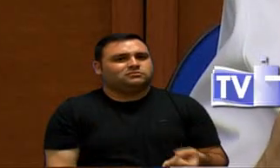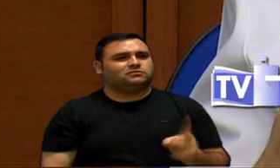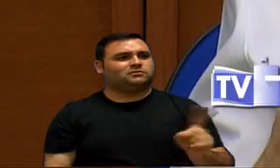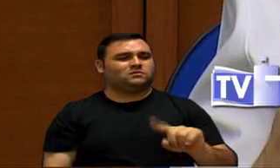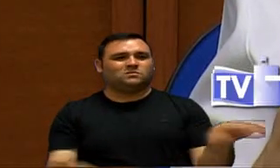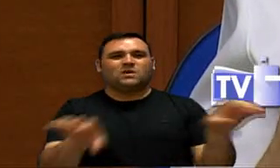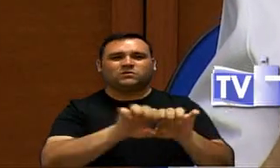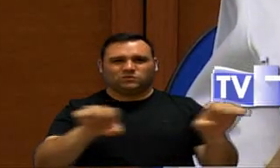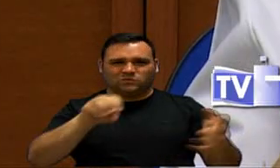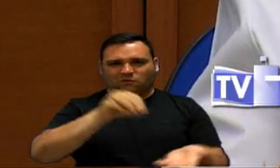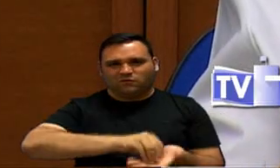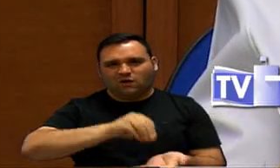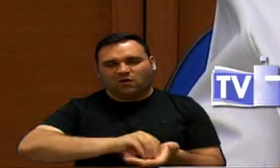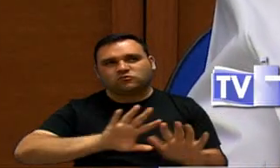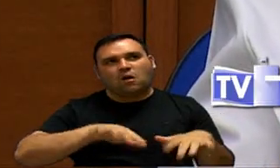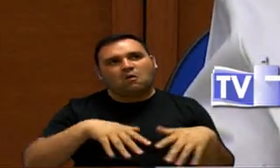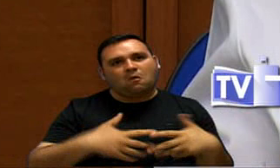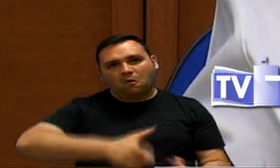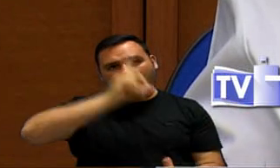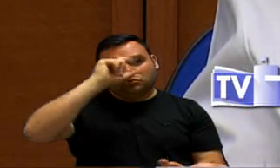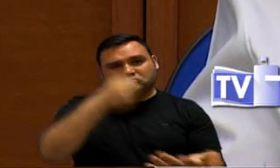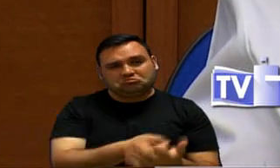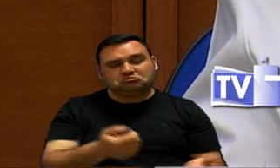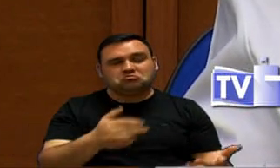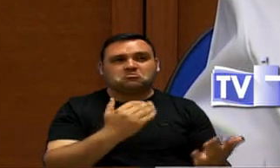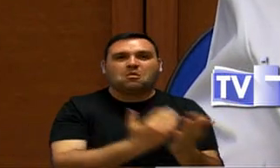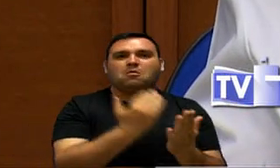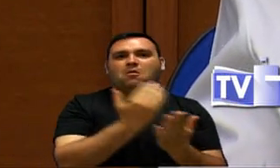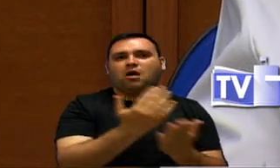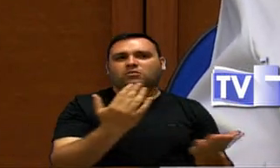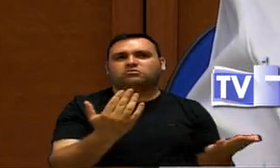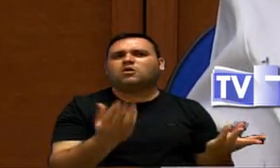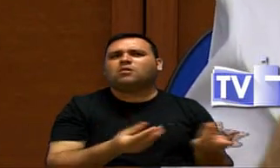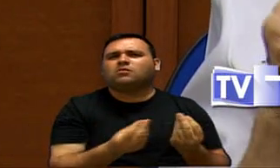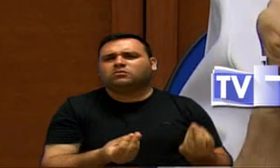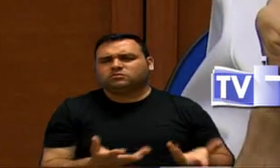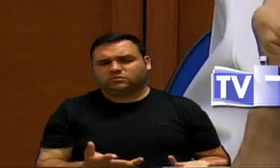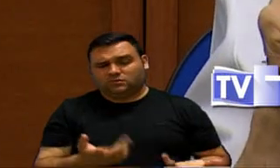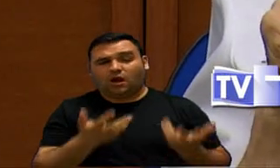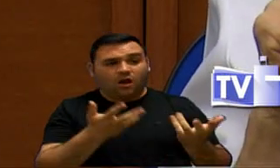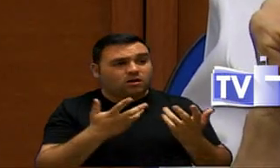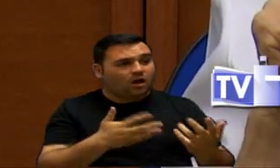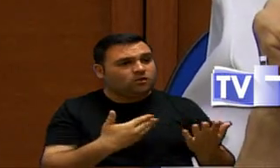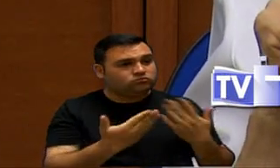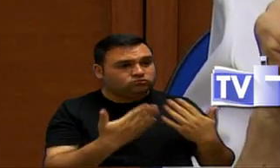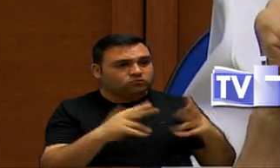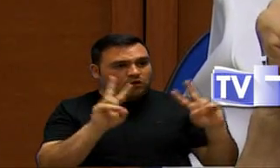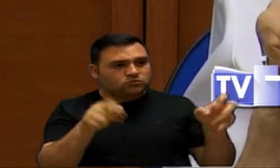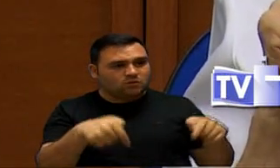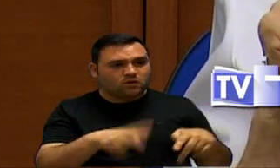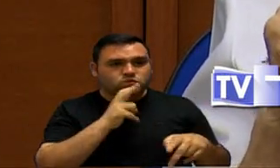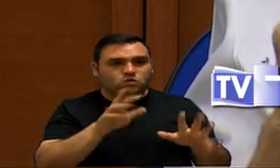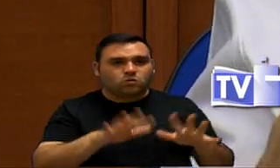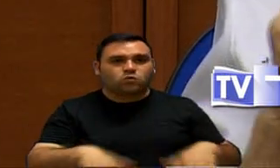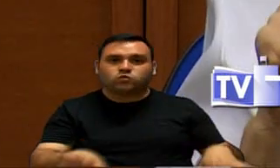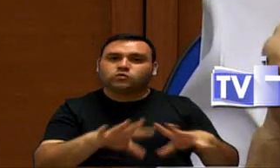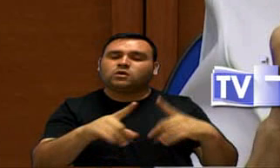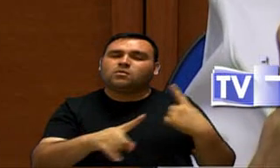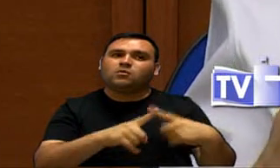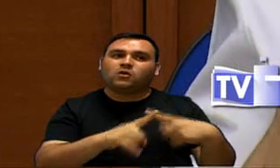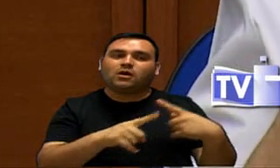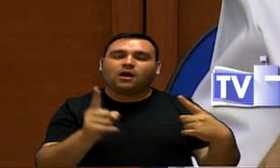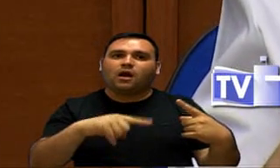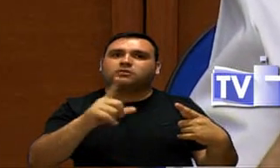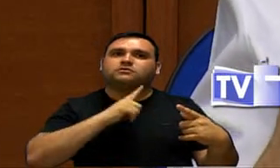falta de estrutura, se é uma decisão maior da defensoria, nós queremos debater esse tema em Sorocaba, porque este